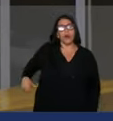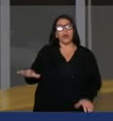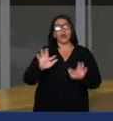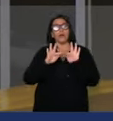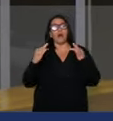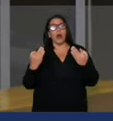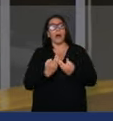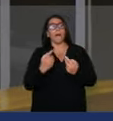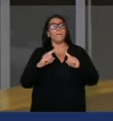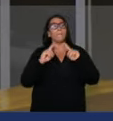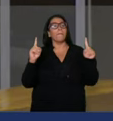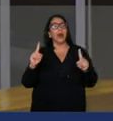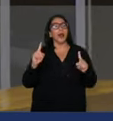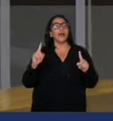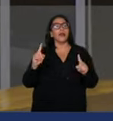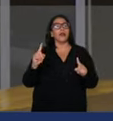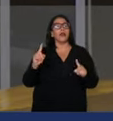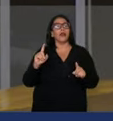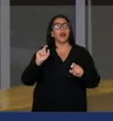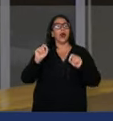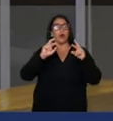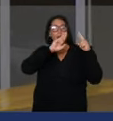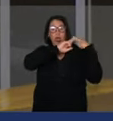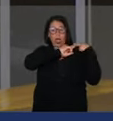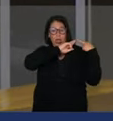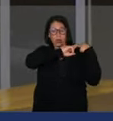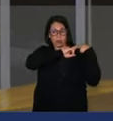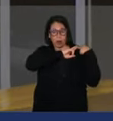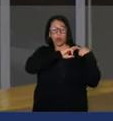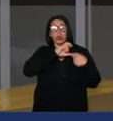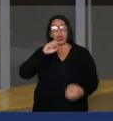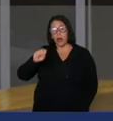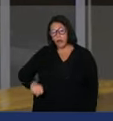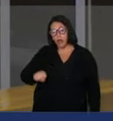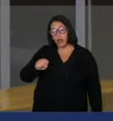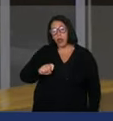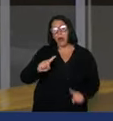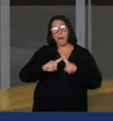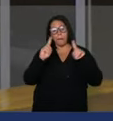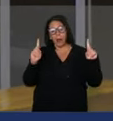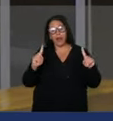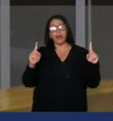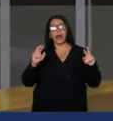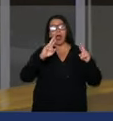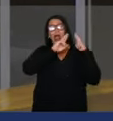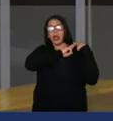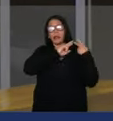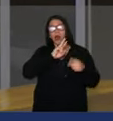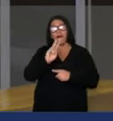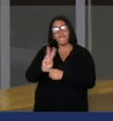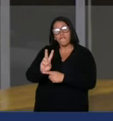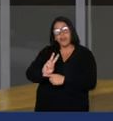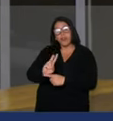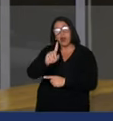questão eleitoreira. Mas somos responsáveis. E a responsabilidade fiscal é